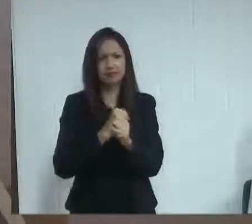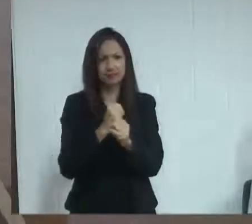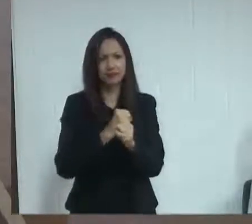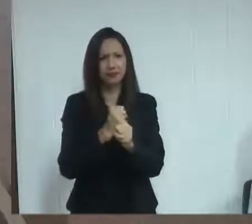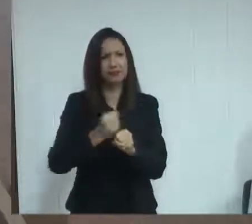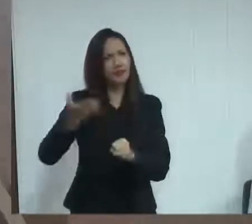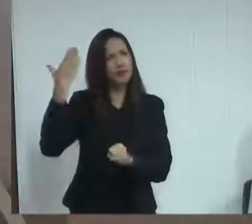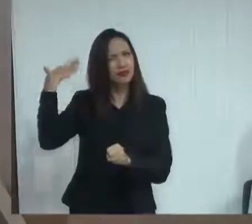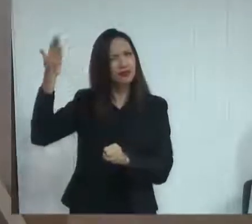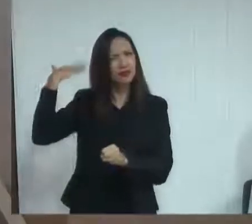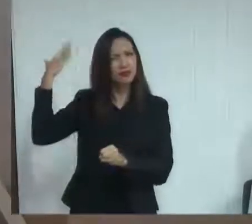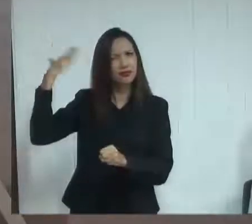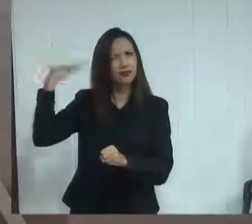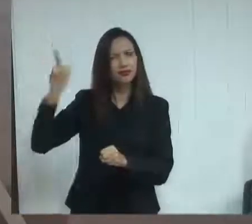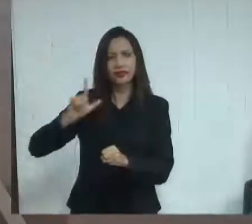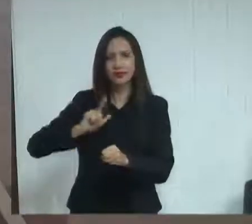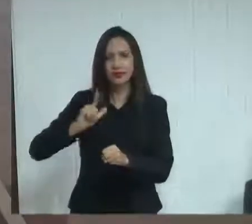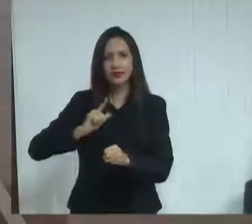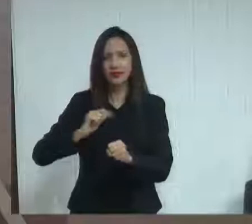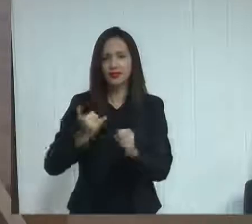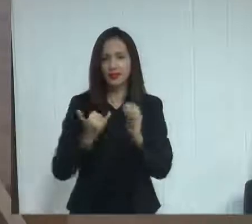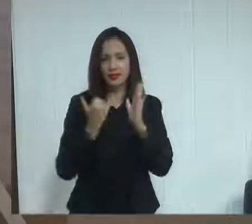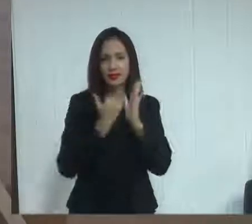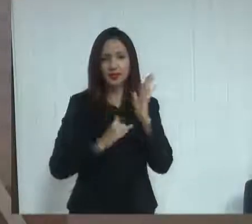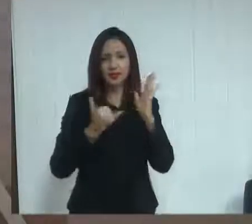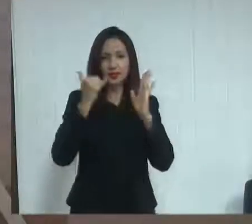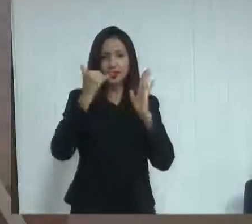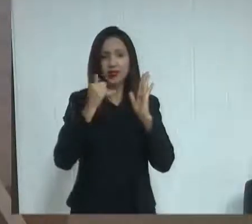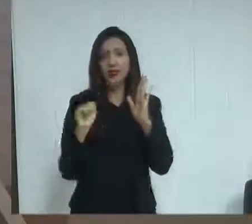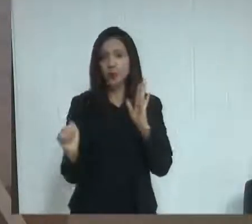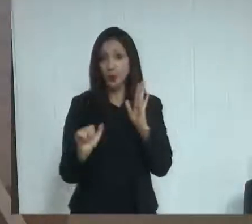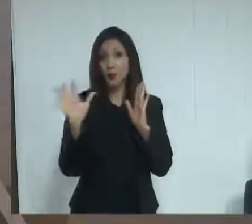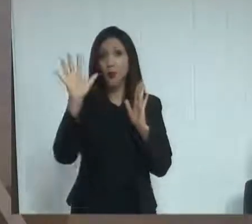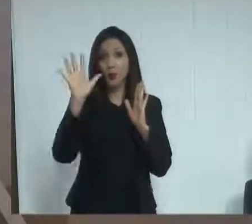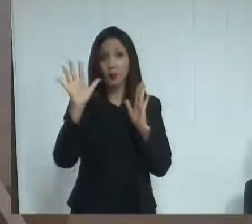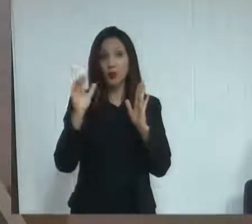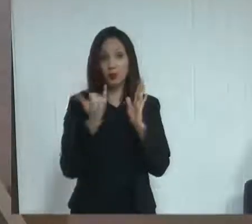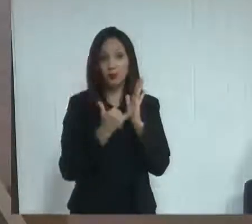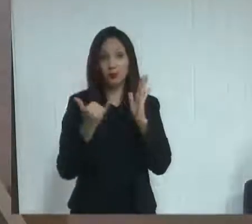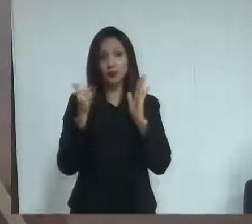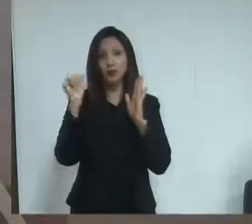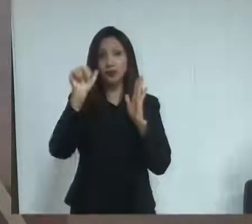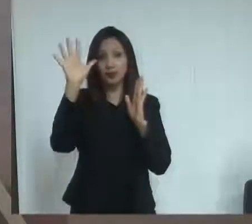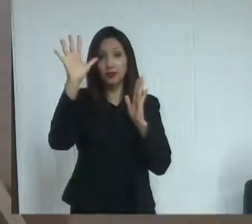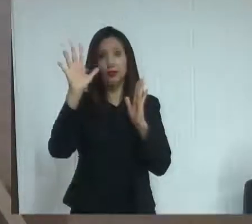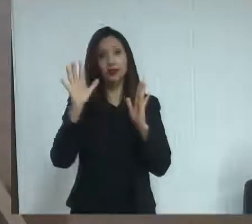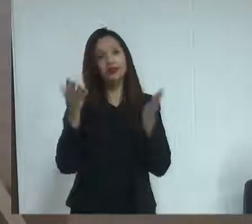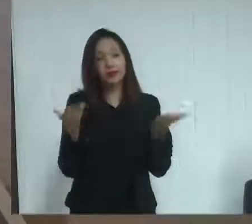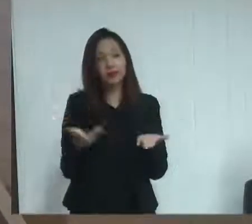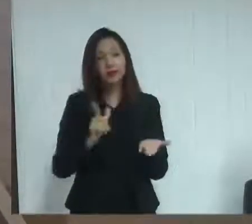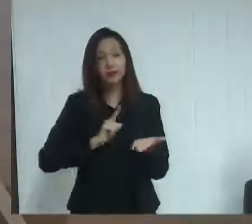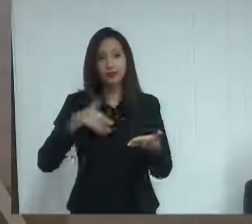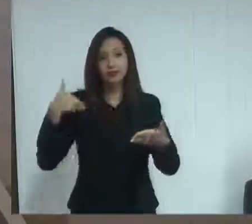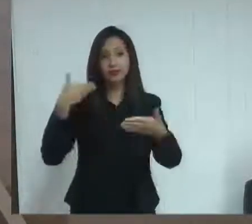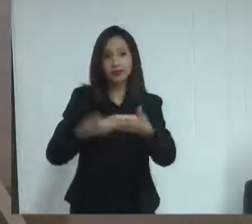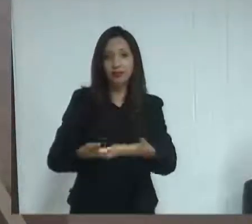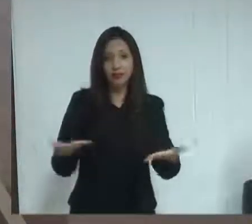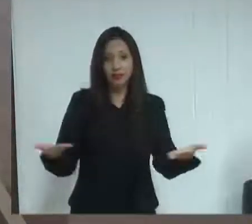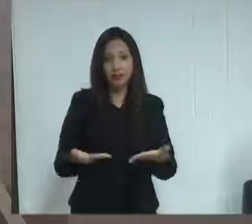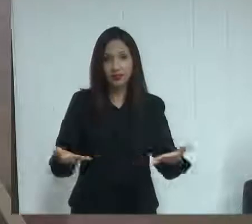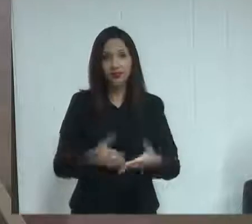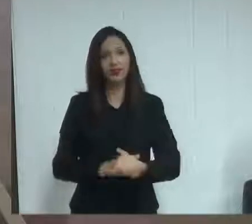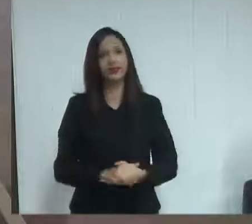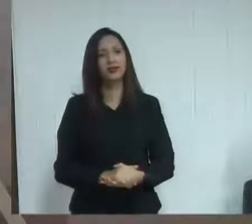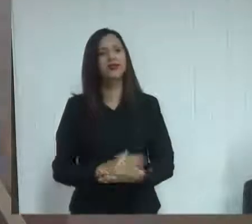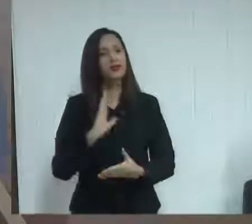desde a época que nós tínhamos uma inflação alta, uma inflação muito mais alta, e que vem até os dias de hoje.